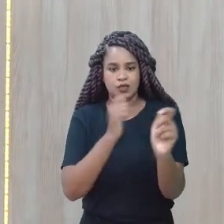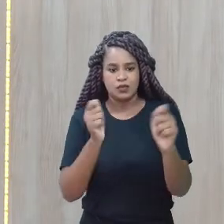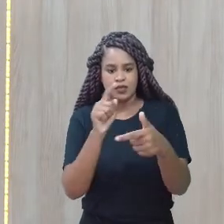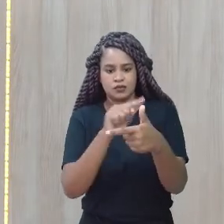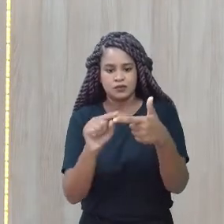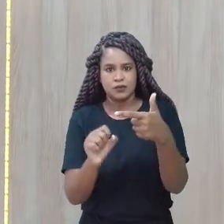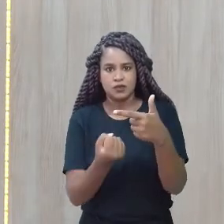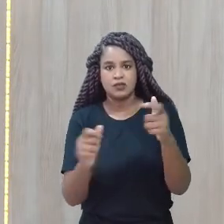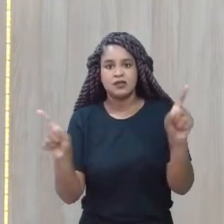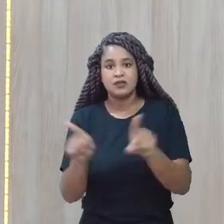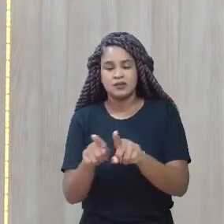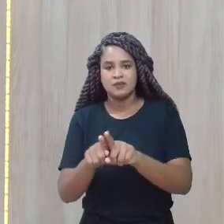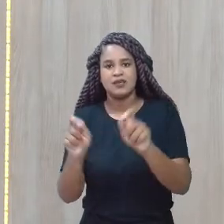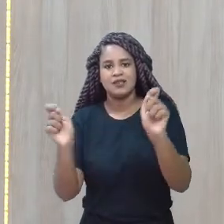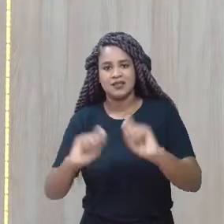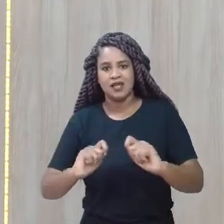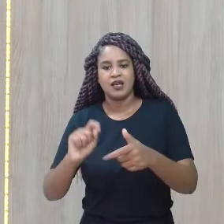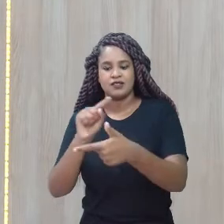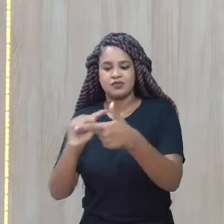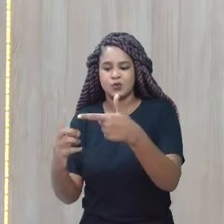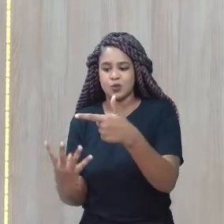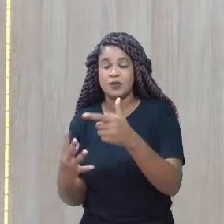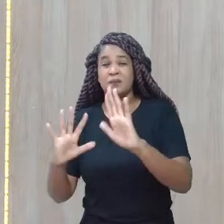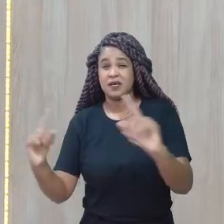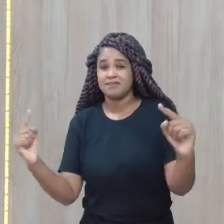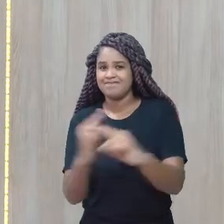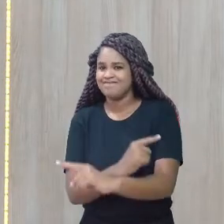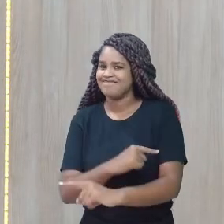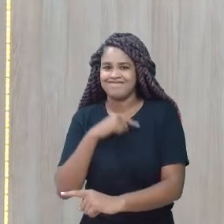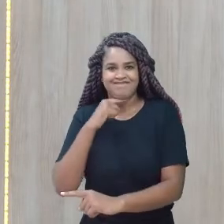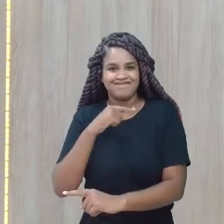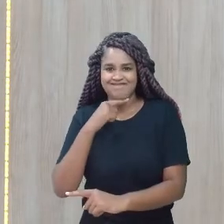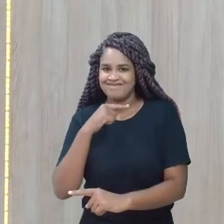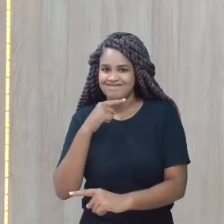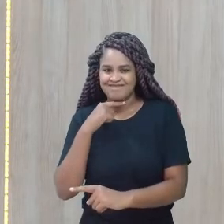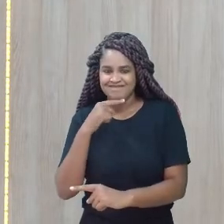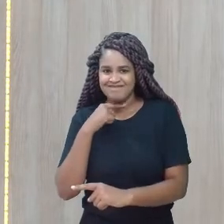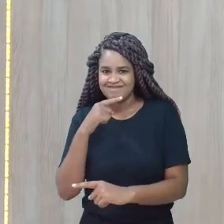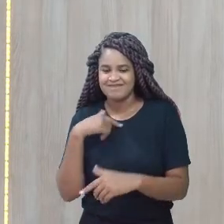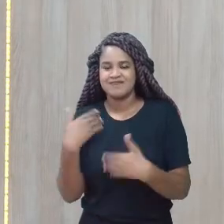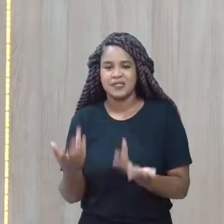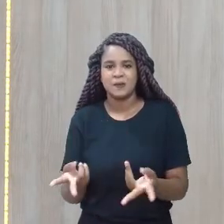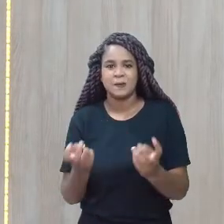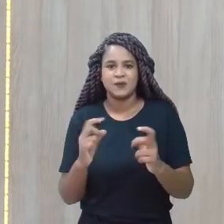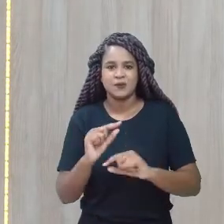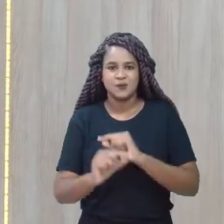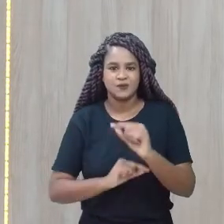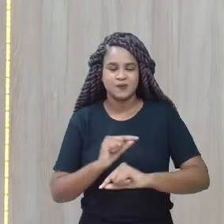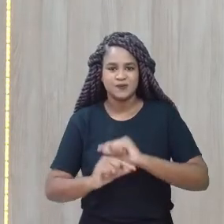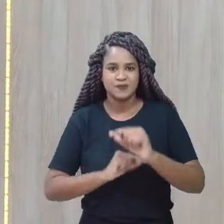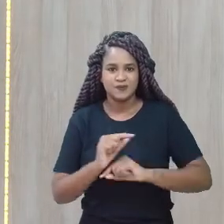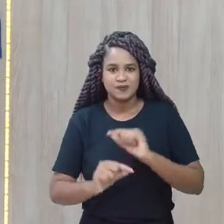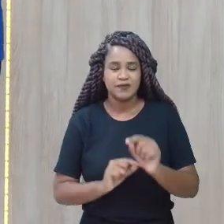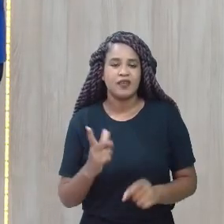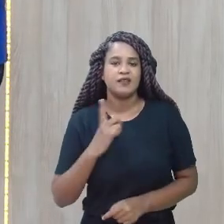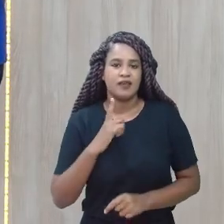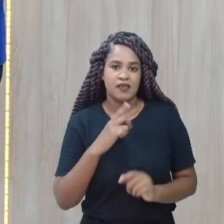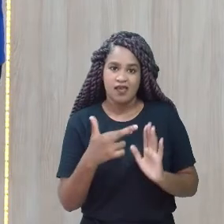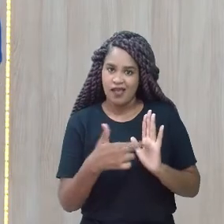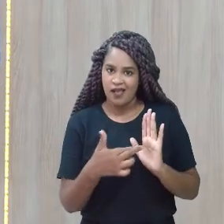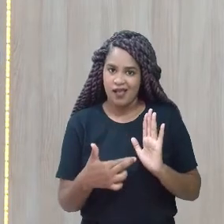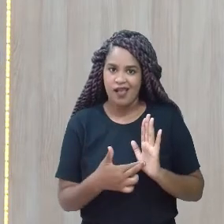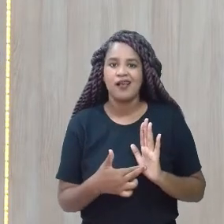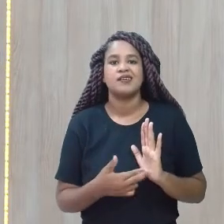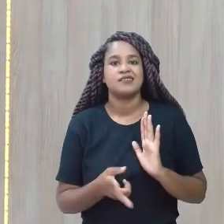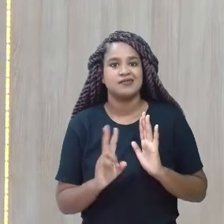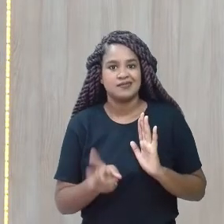é divisível por 4, mas o contrário não necessariamente é verdadeiro. Então, a gente percebe que tem aí as situações de uma regrinha dentro